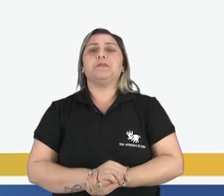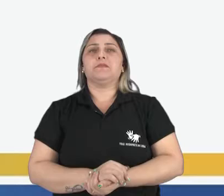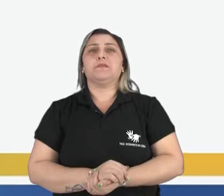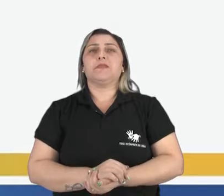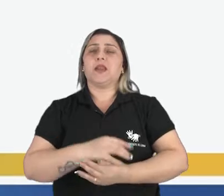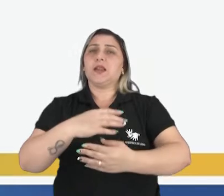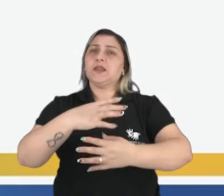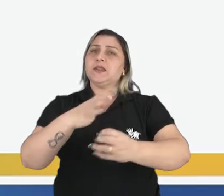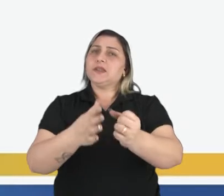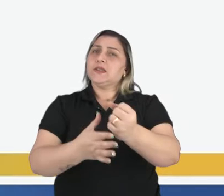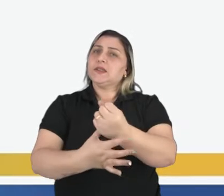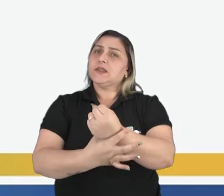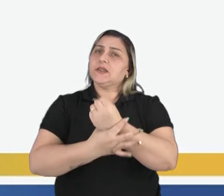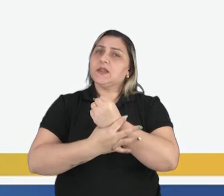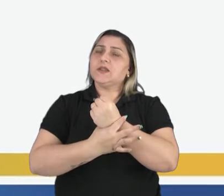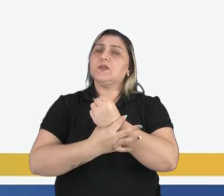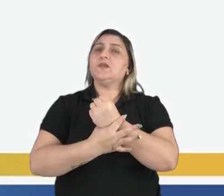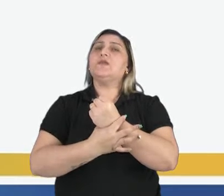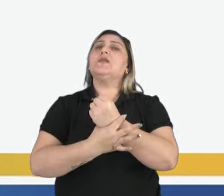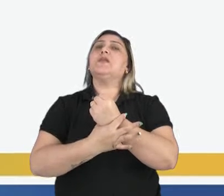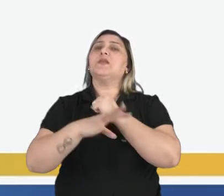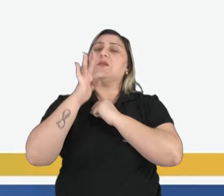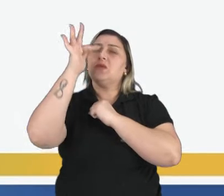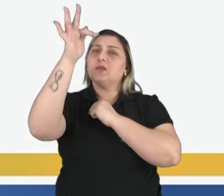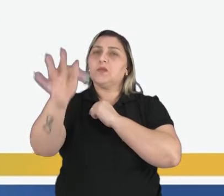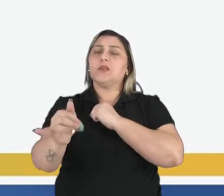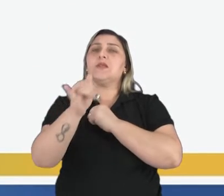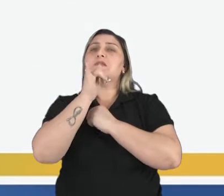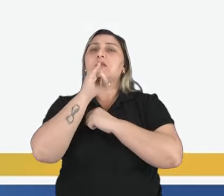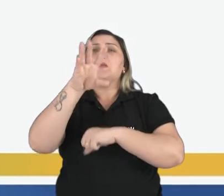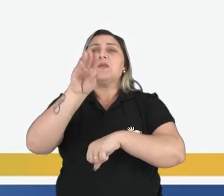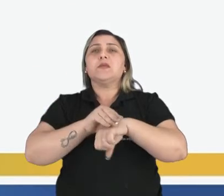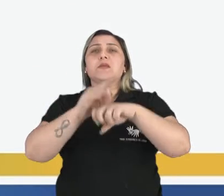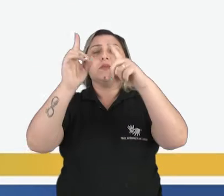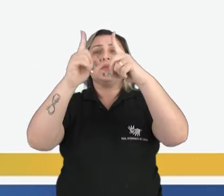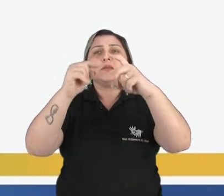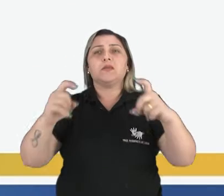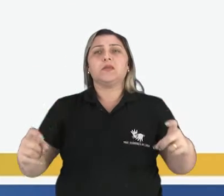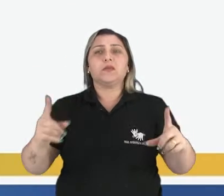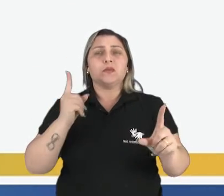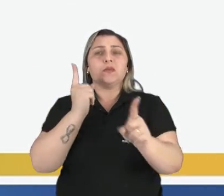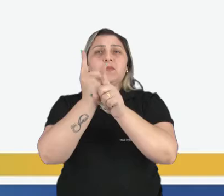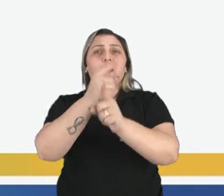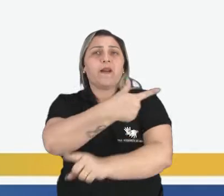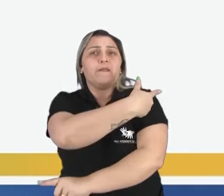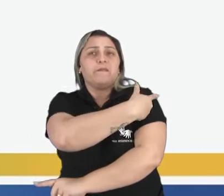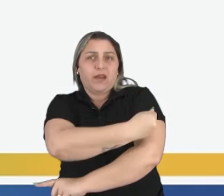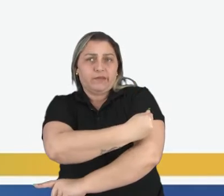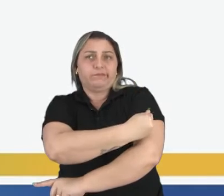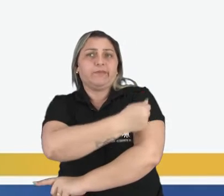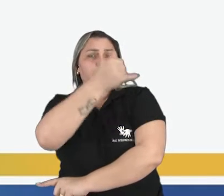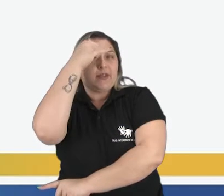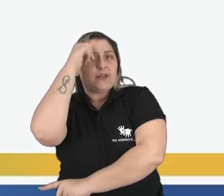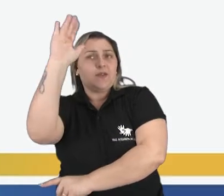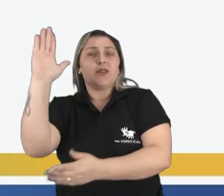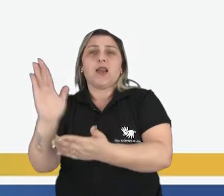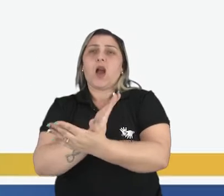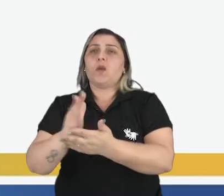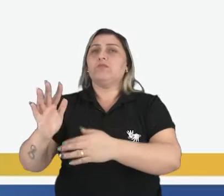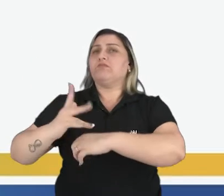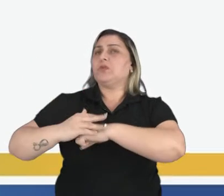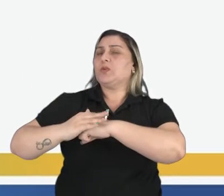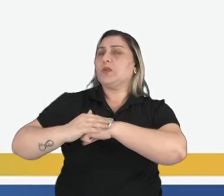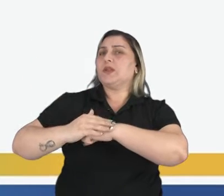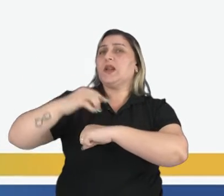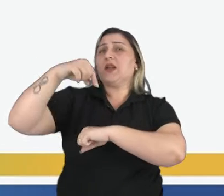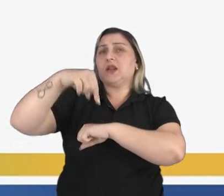trazer segurança aos eventos futuros. Exemplo, conhecimento científico descobrir uma vacina eficaz que evite algum tipo de